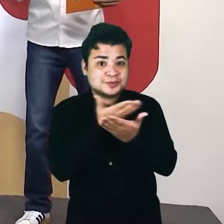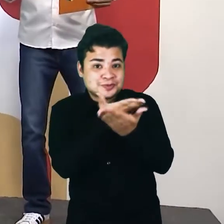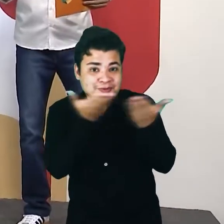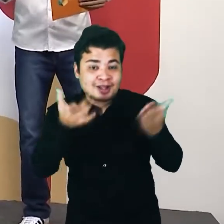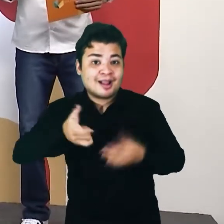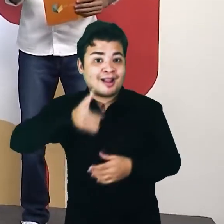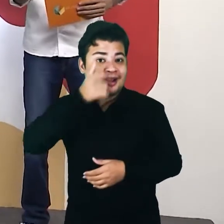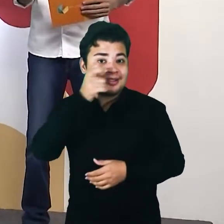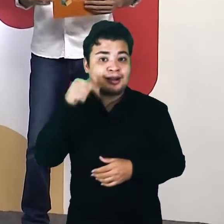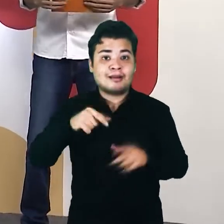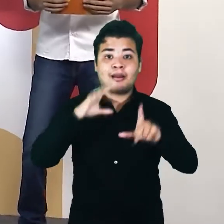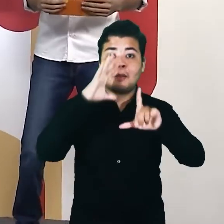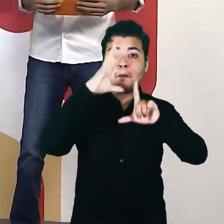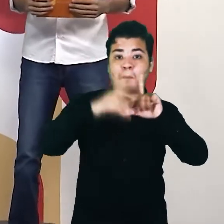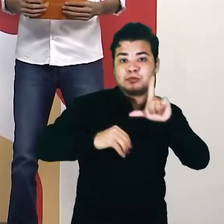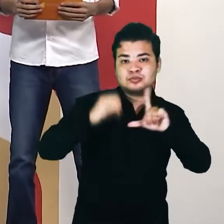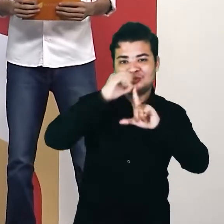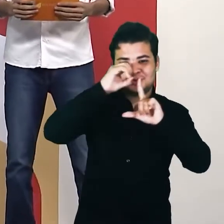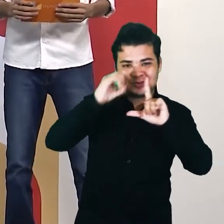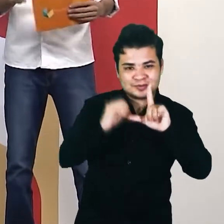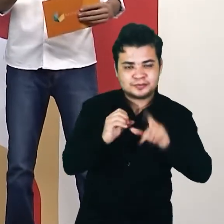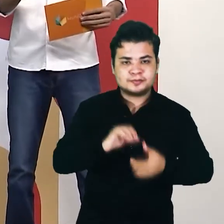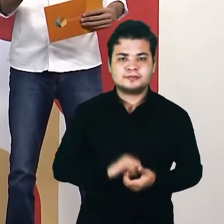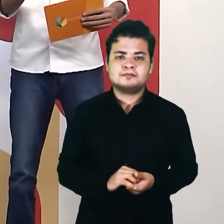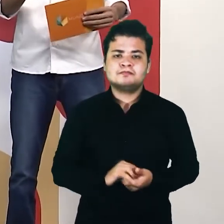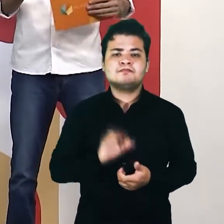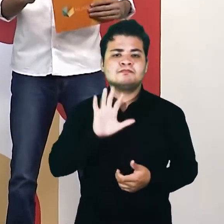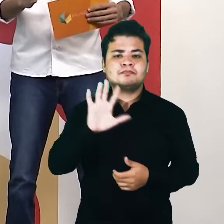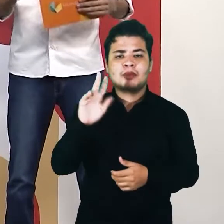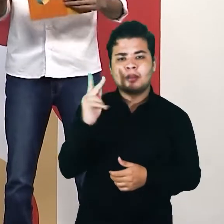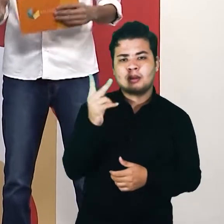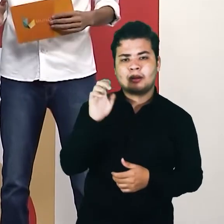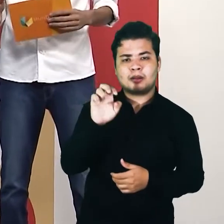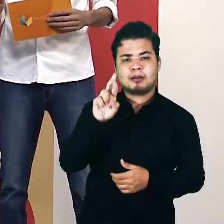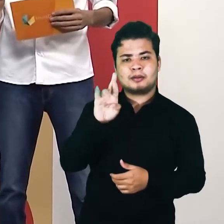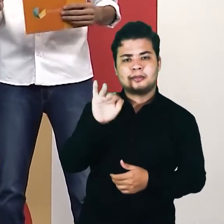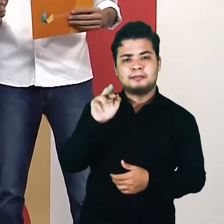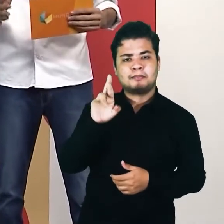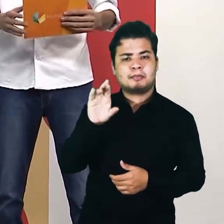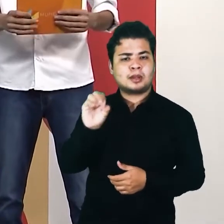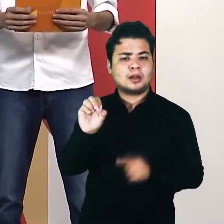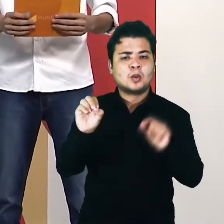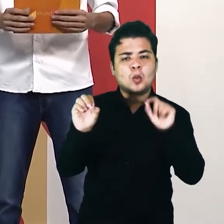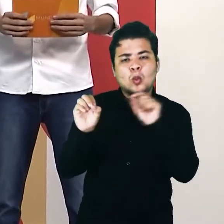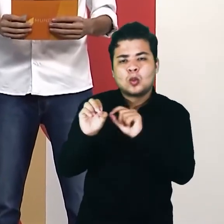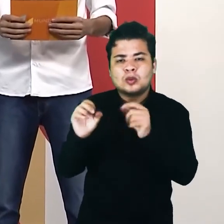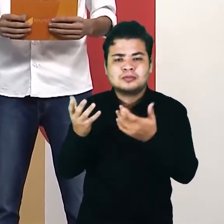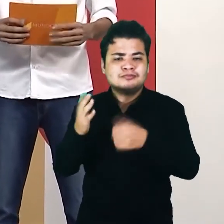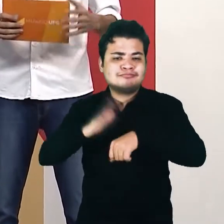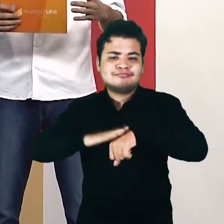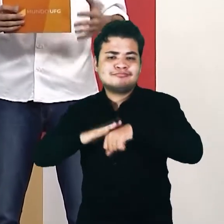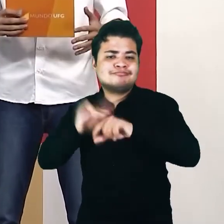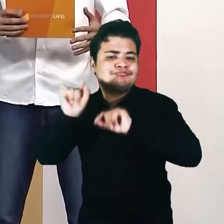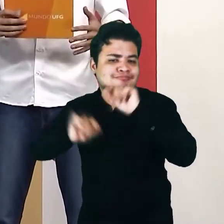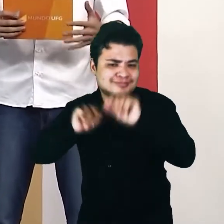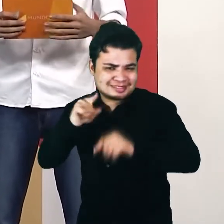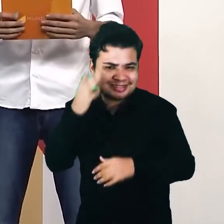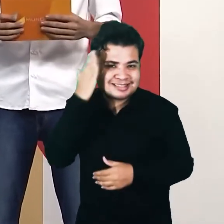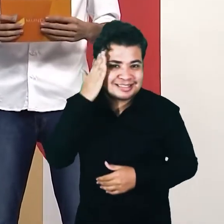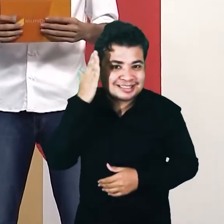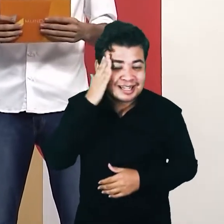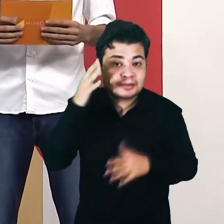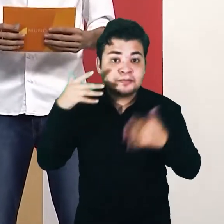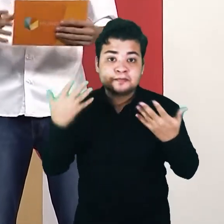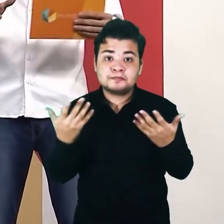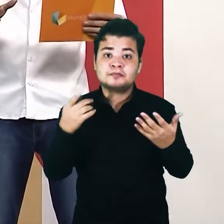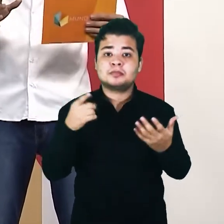Boa noite para você que acompanha o Mundo UFG. Você sabe o que é um herbário e qual a função dele? É no herbário que a